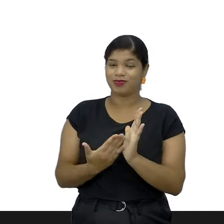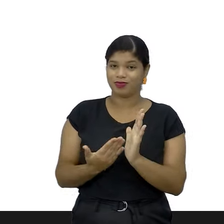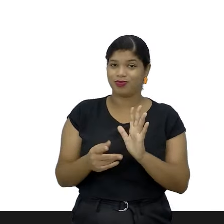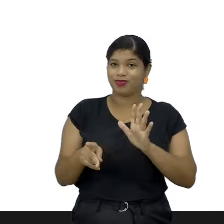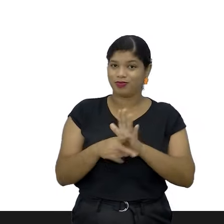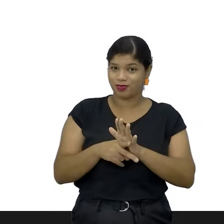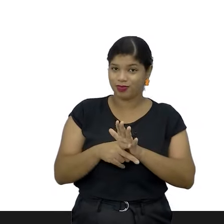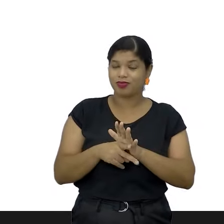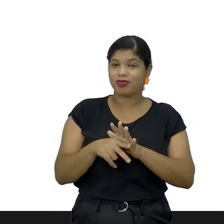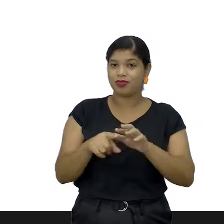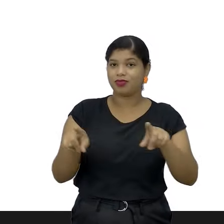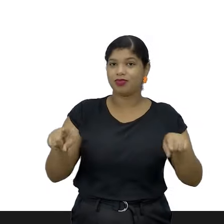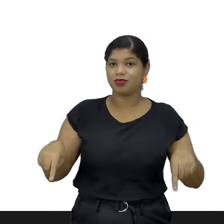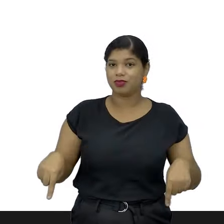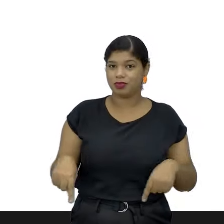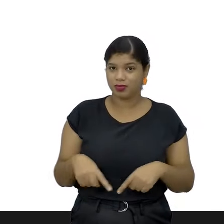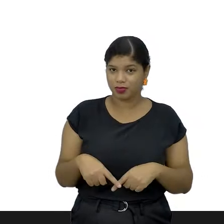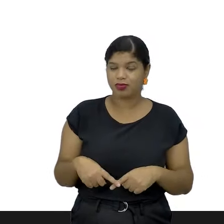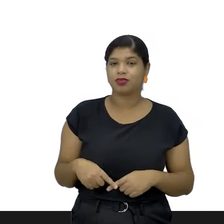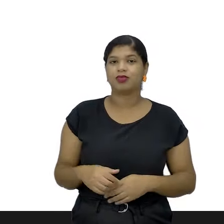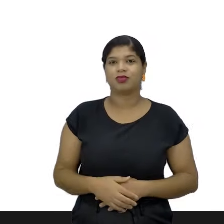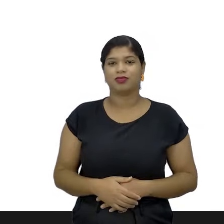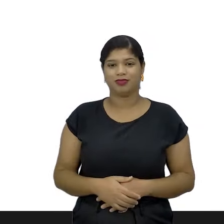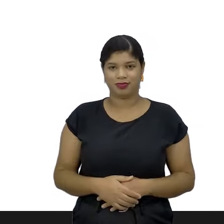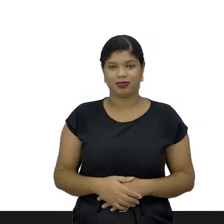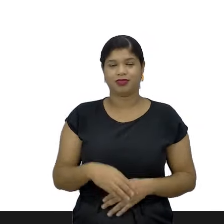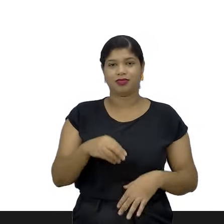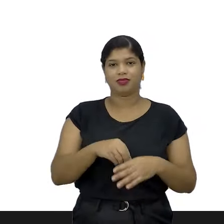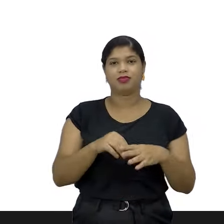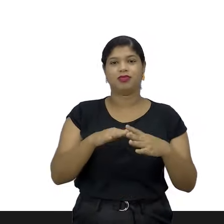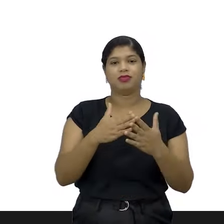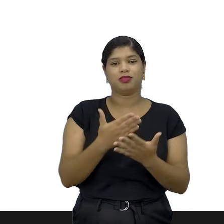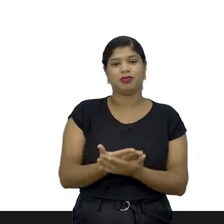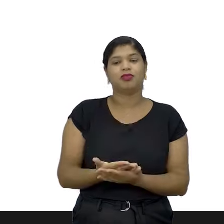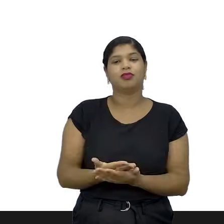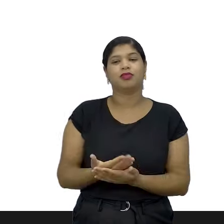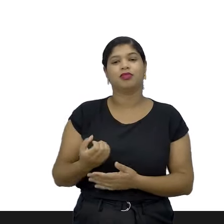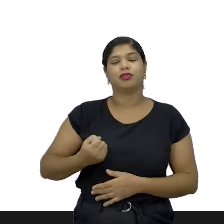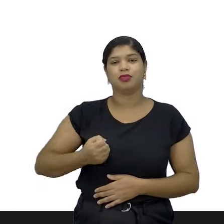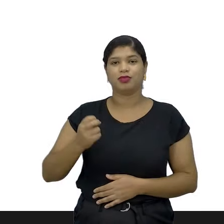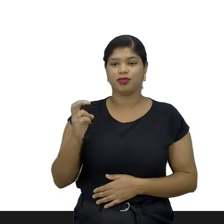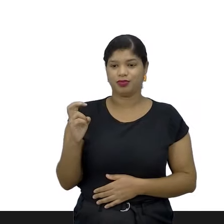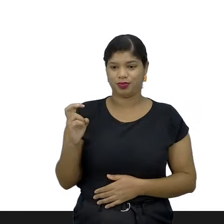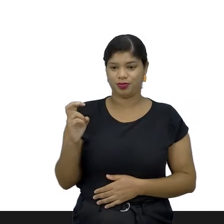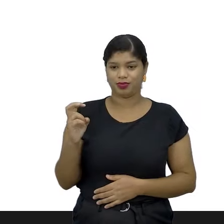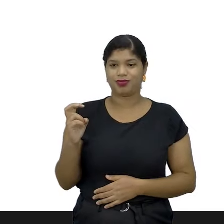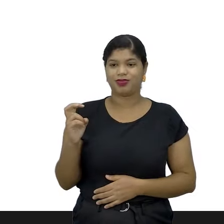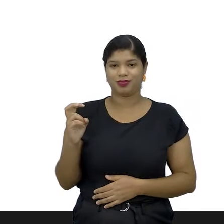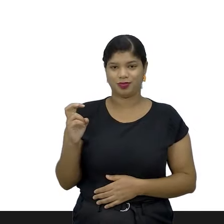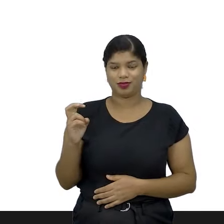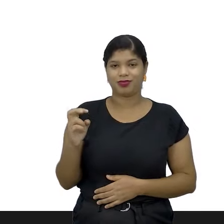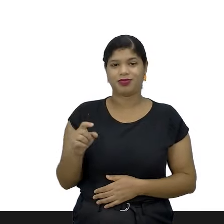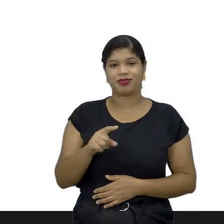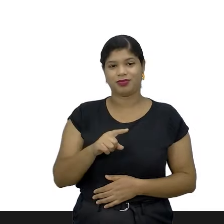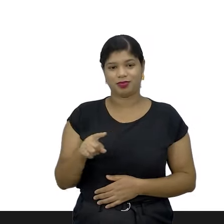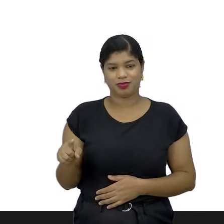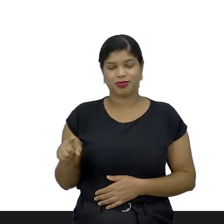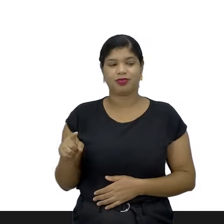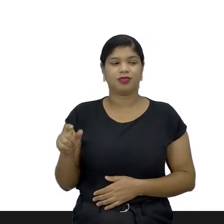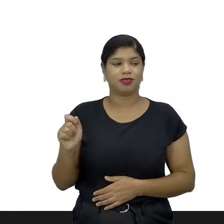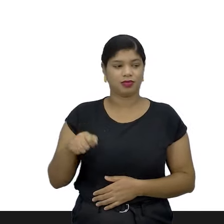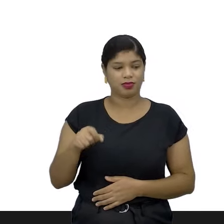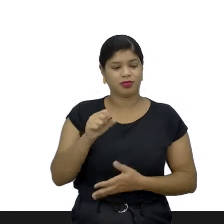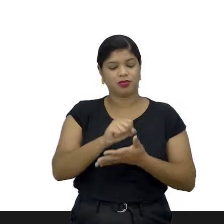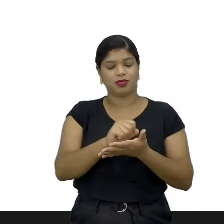das famílias dos estudantes virão para a escola, né? Então, na aula 5, os estudantes vão estar fazendo